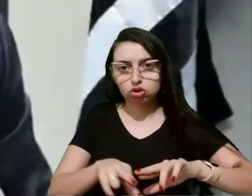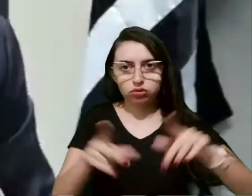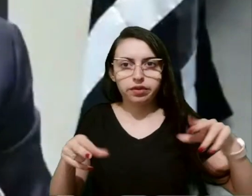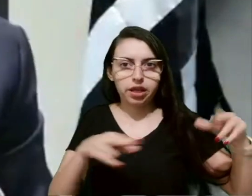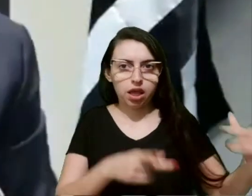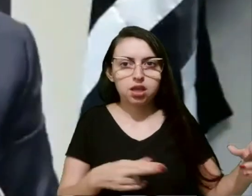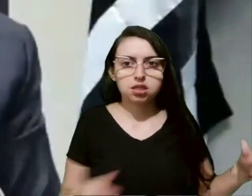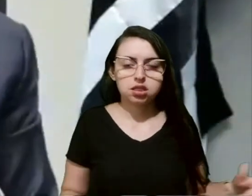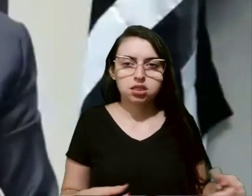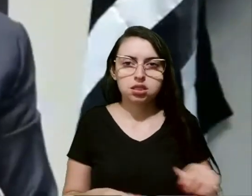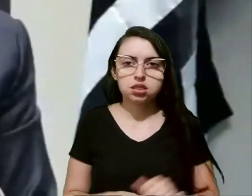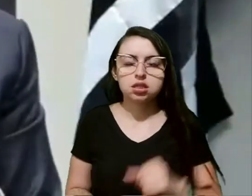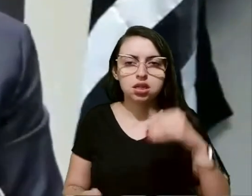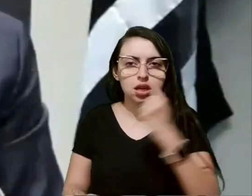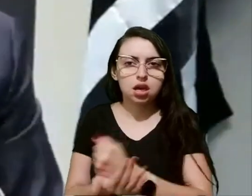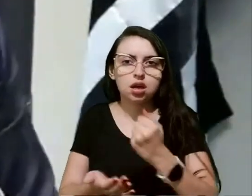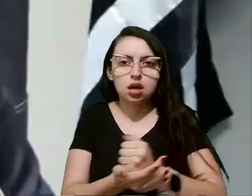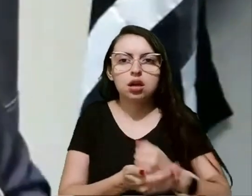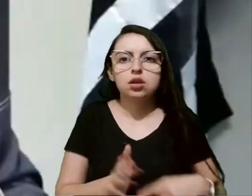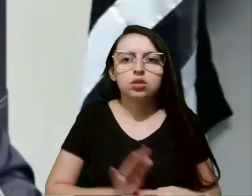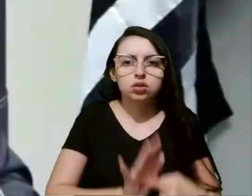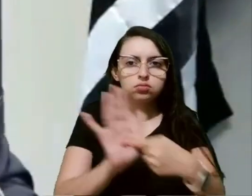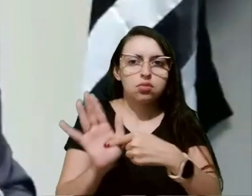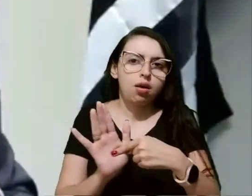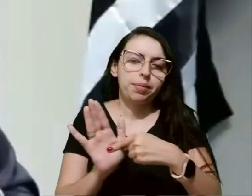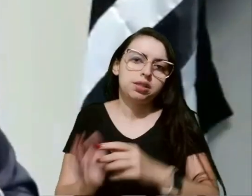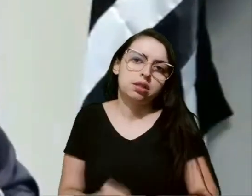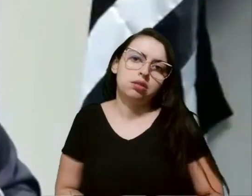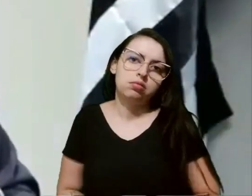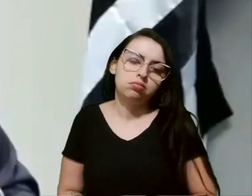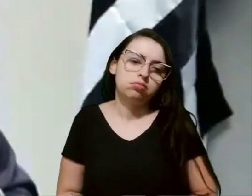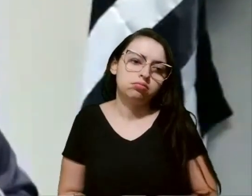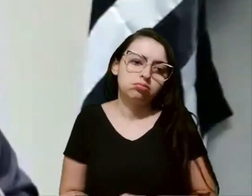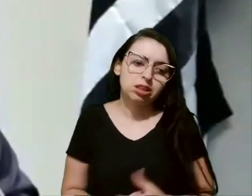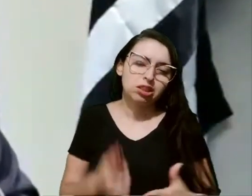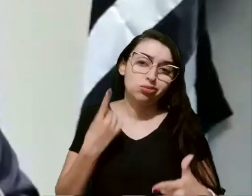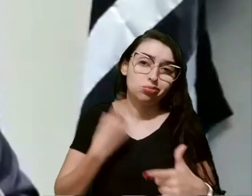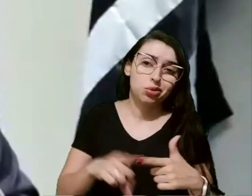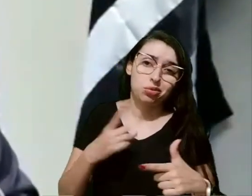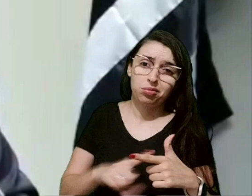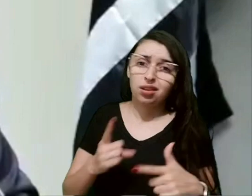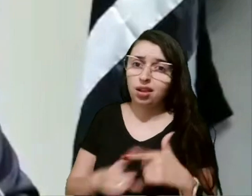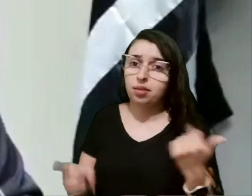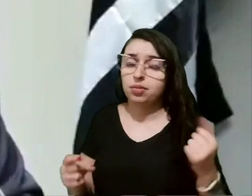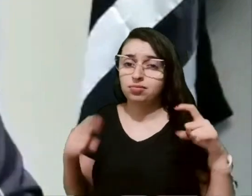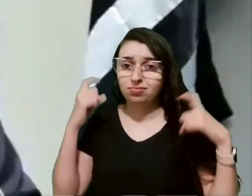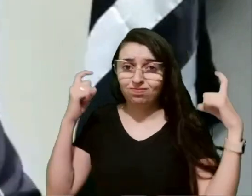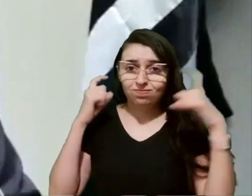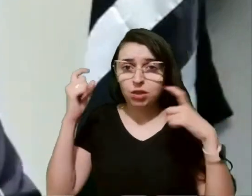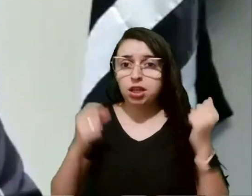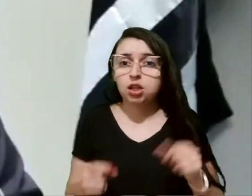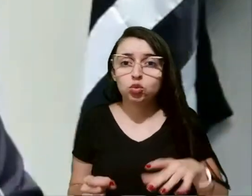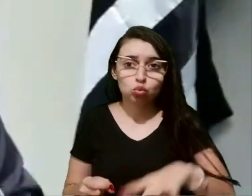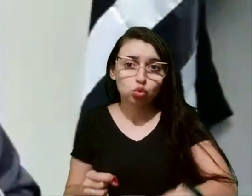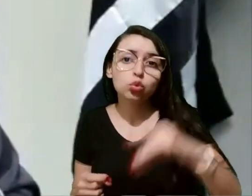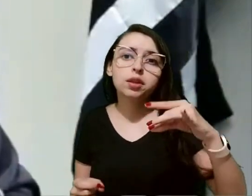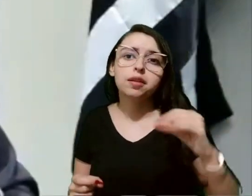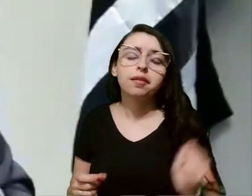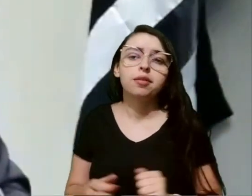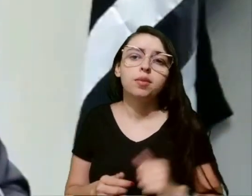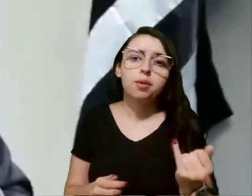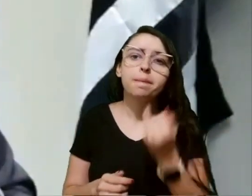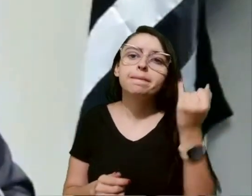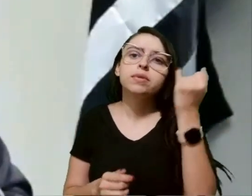muito diferente. E aí, o que gera para o jurisdicionado uma situação complicada, porque o sorteio é a coisa